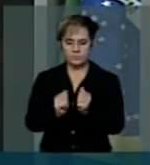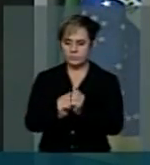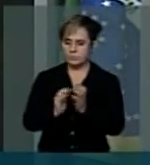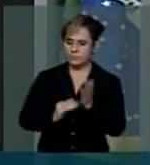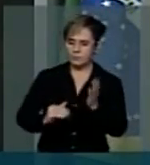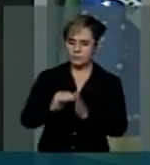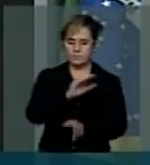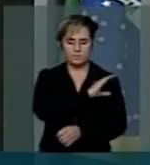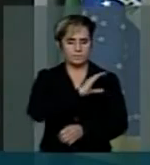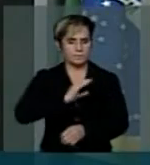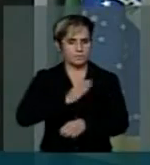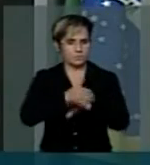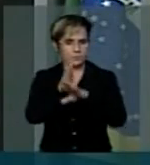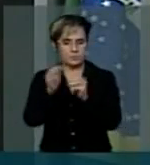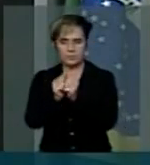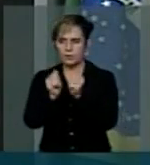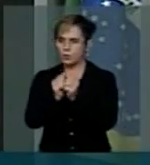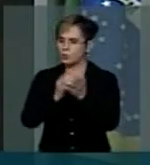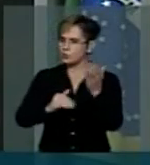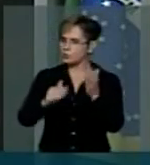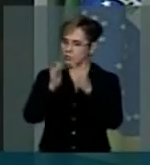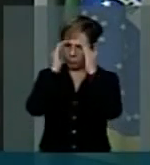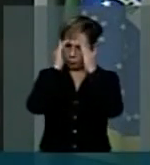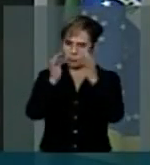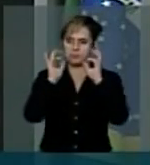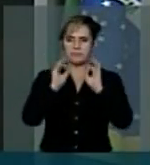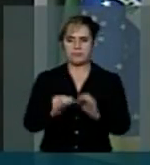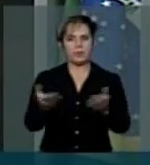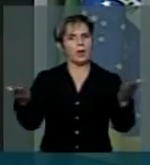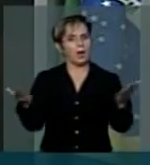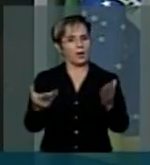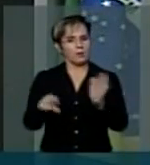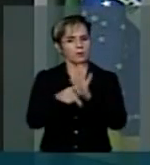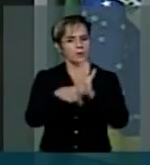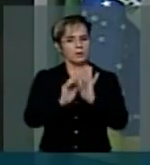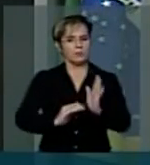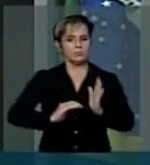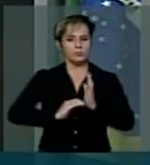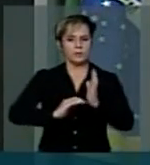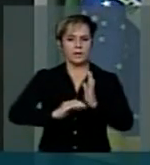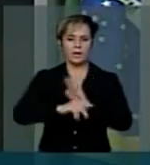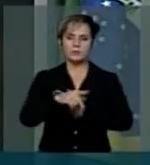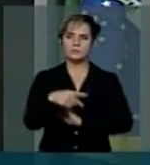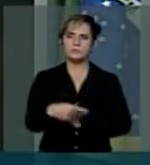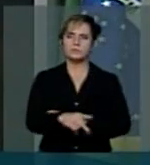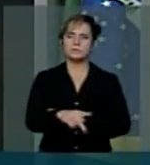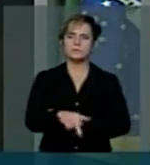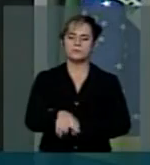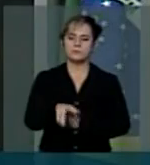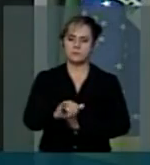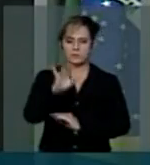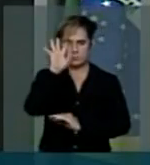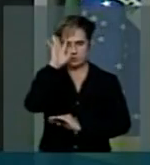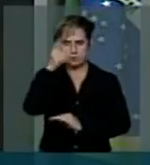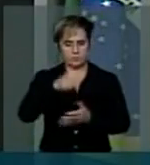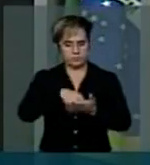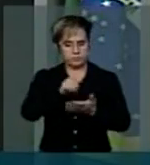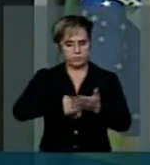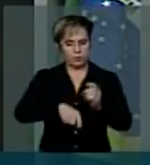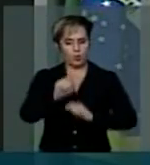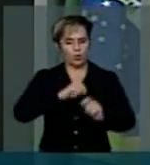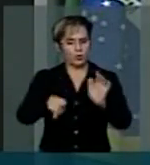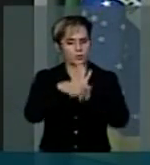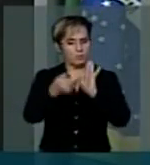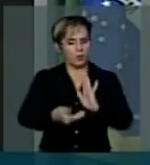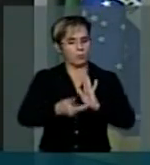as comissões, cumpriu com seu dever. Agora cabe ao Senado da República validar o que esta